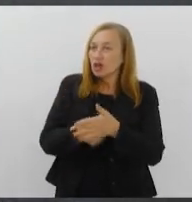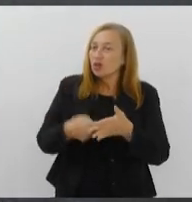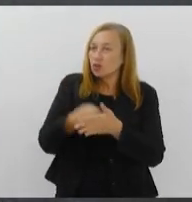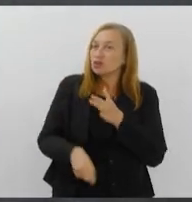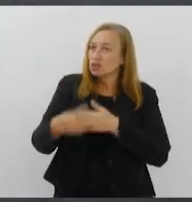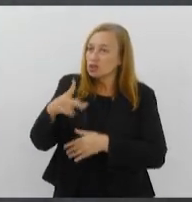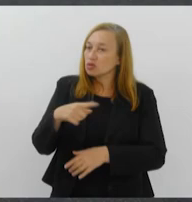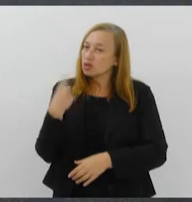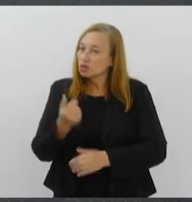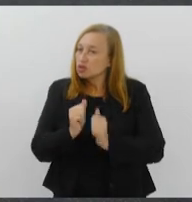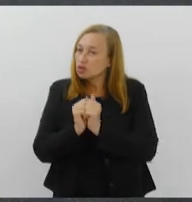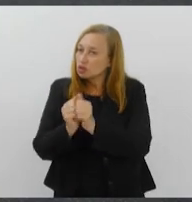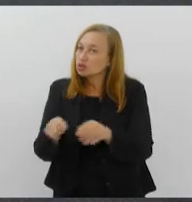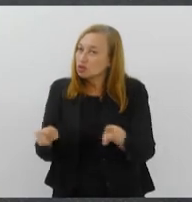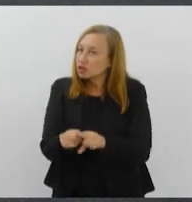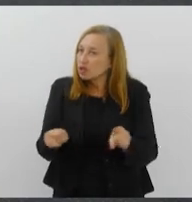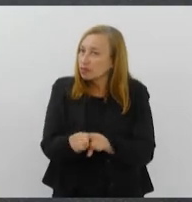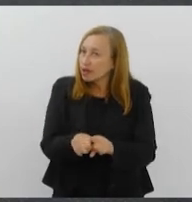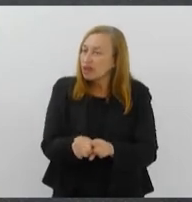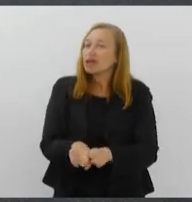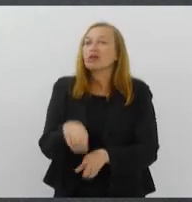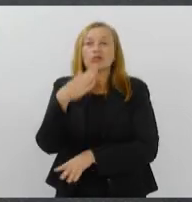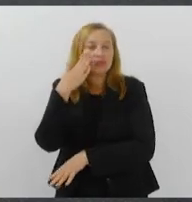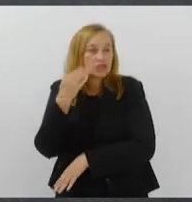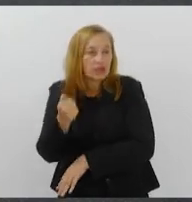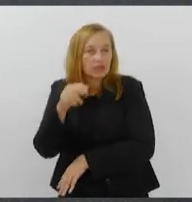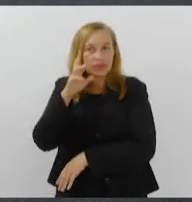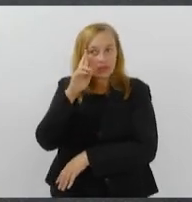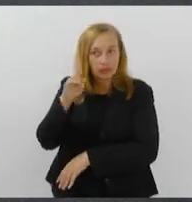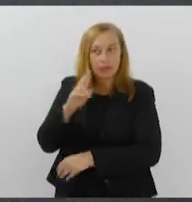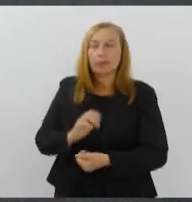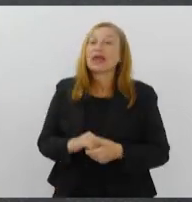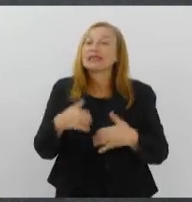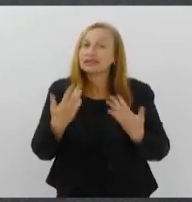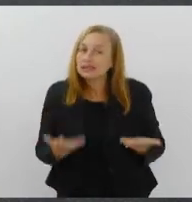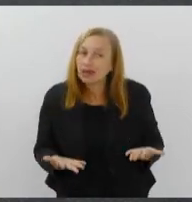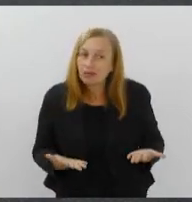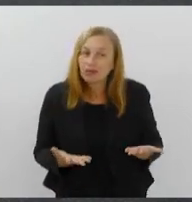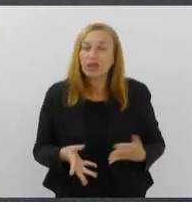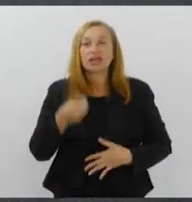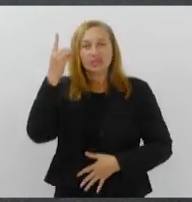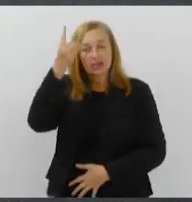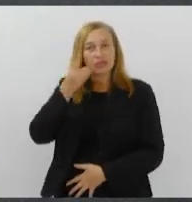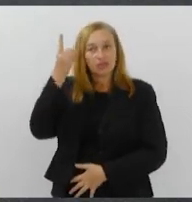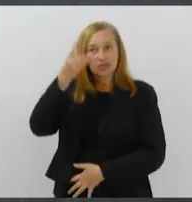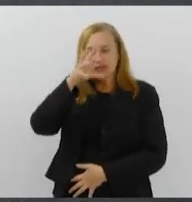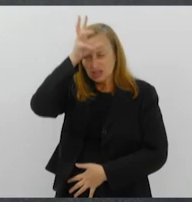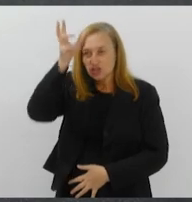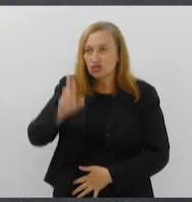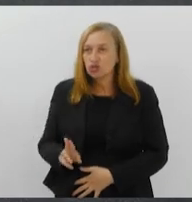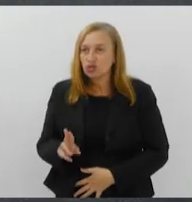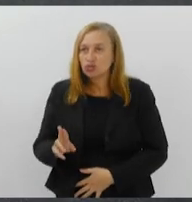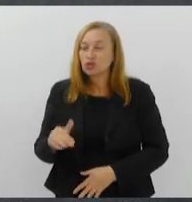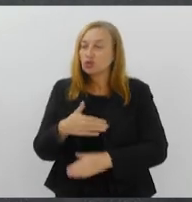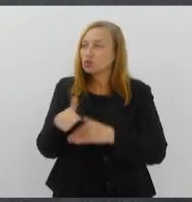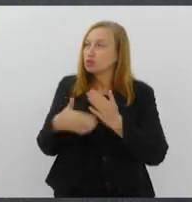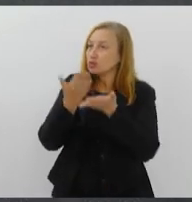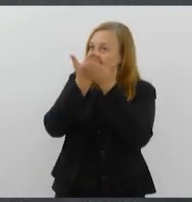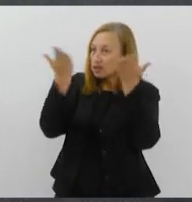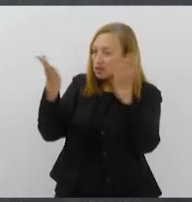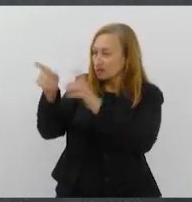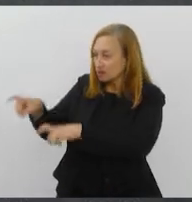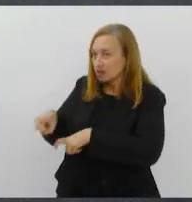há bastante tempo, como sabe Vossa Excelência. Então, deputada Tia Ju, agricultores, em